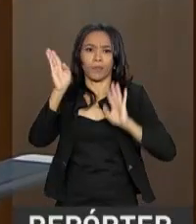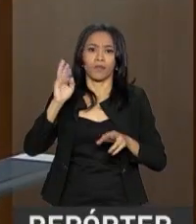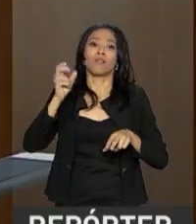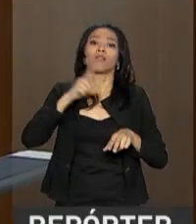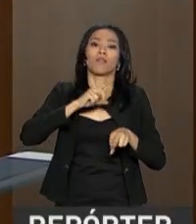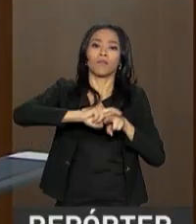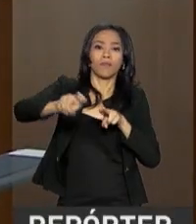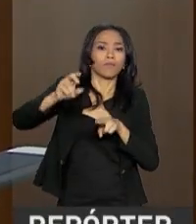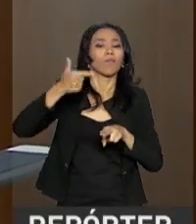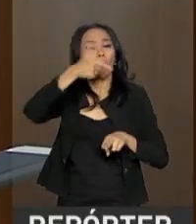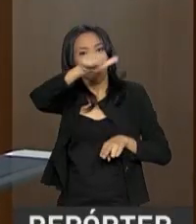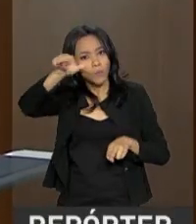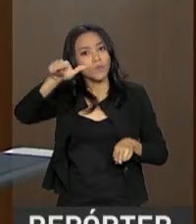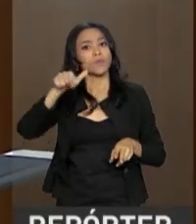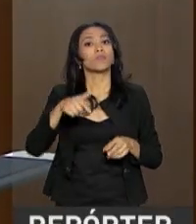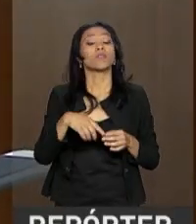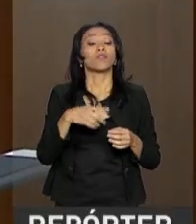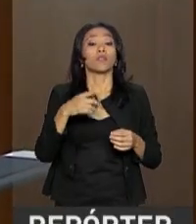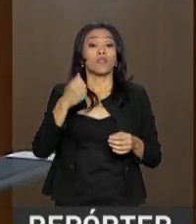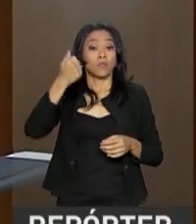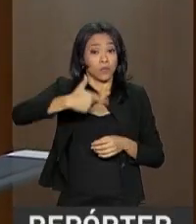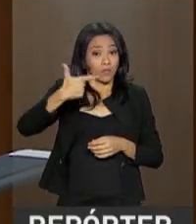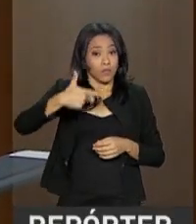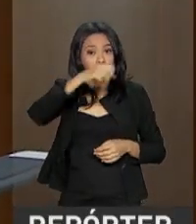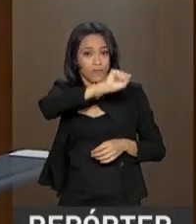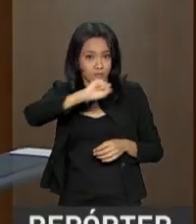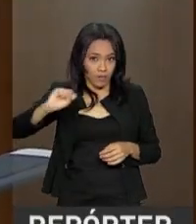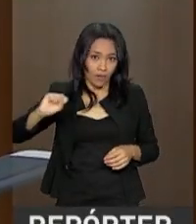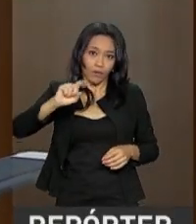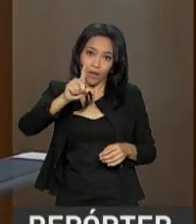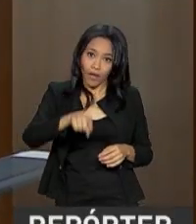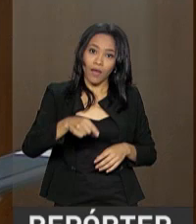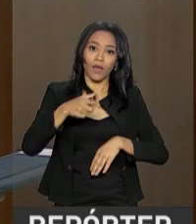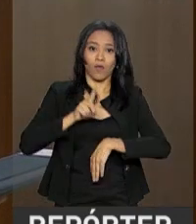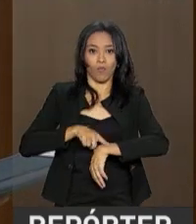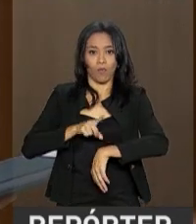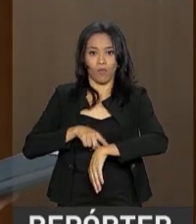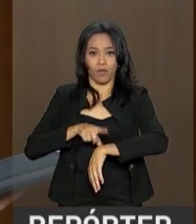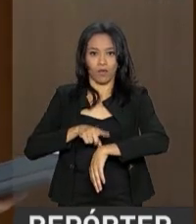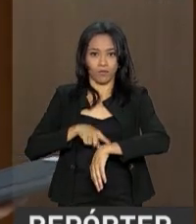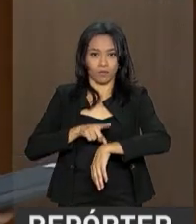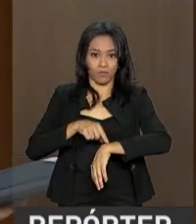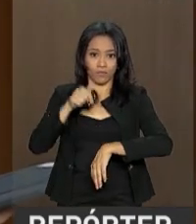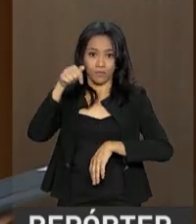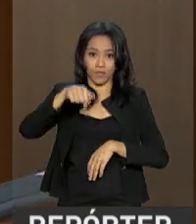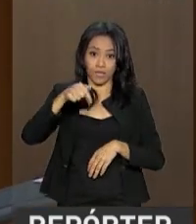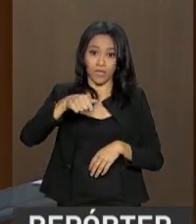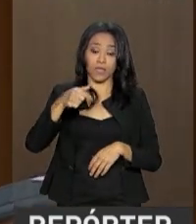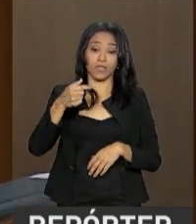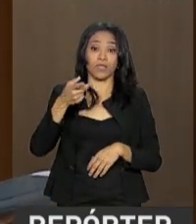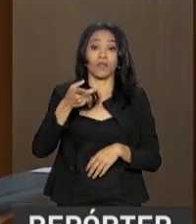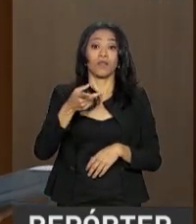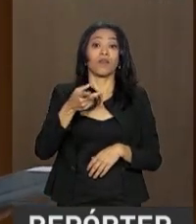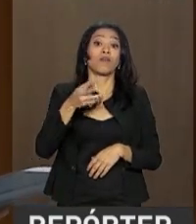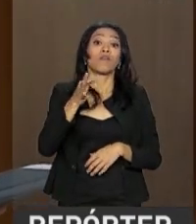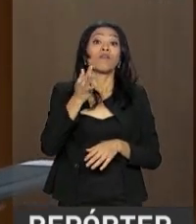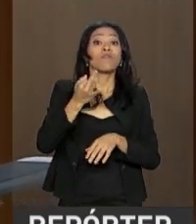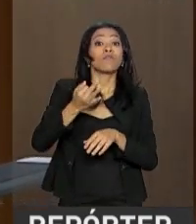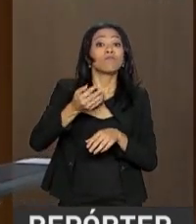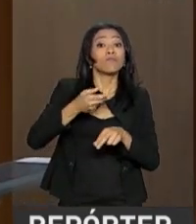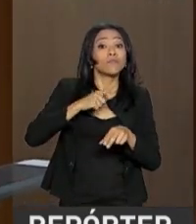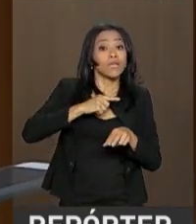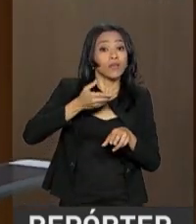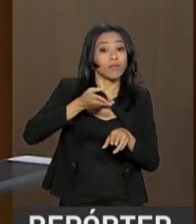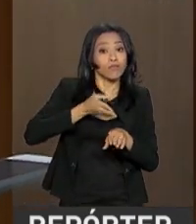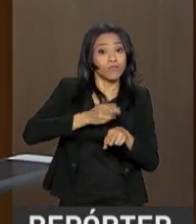segundo semestre será o momento das ferrovias no brasil secretaria geral da presidência já tem